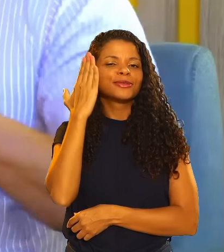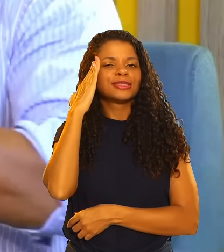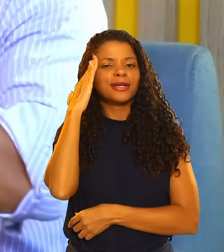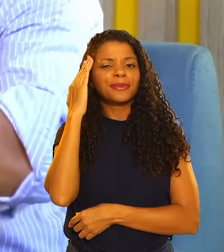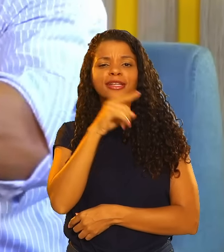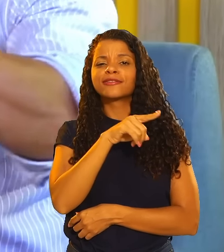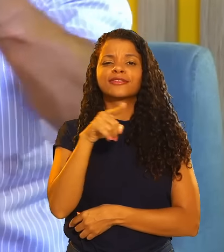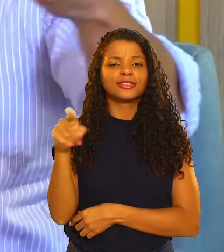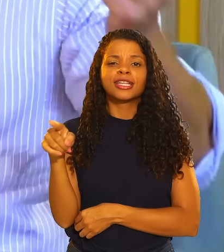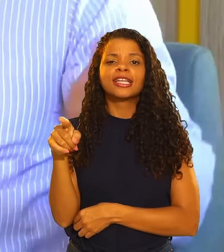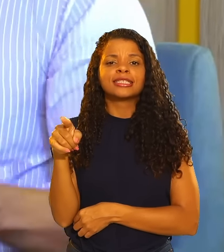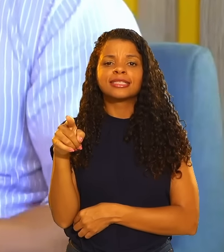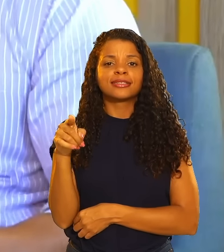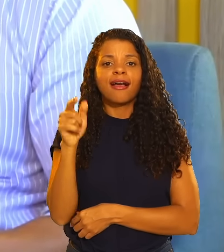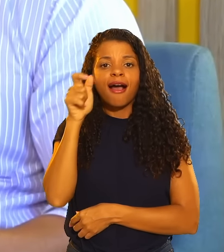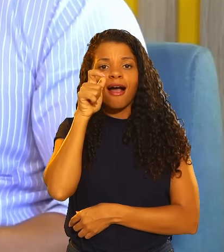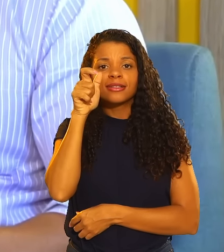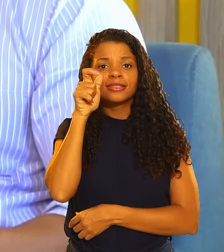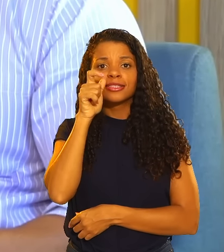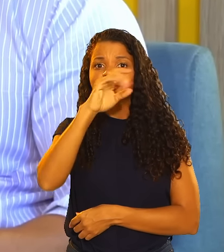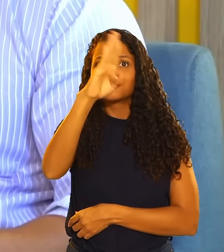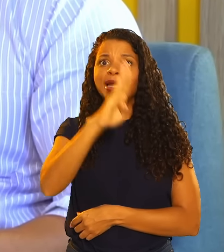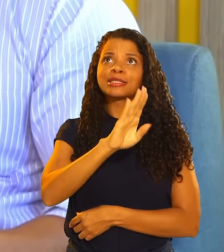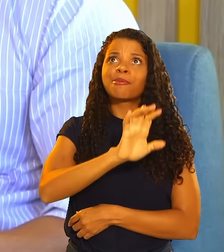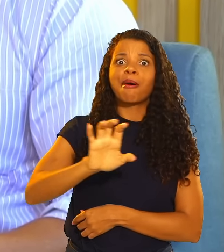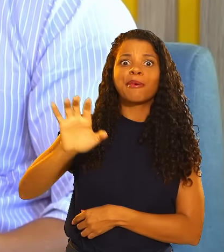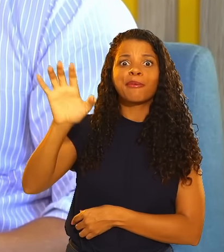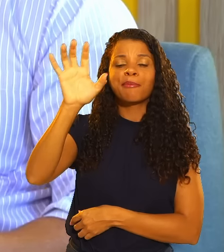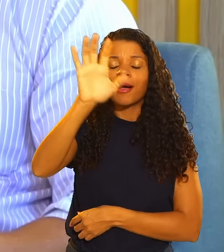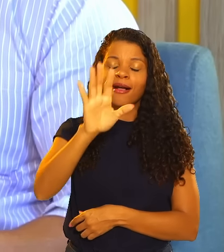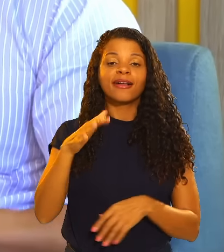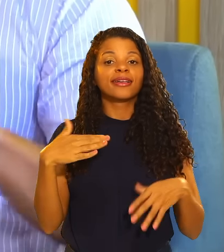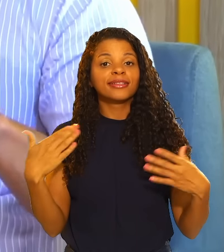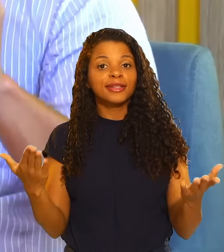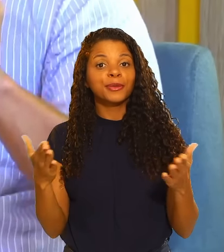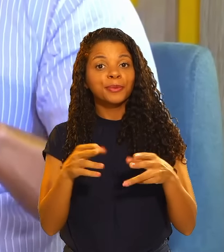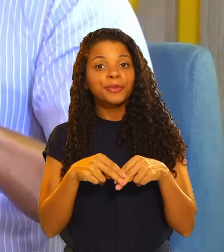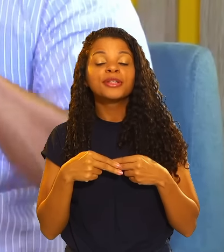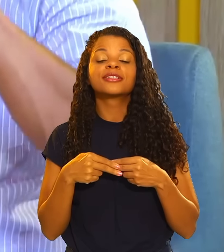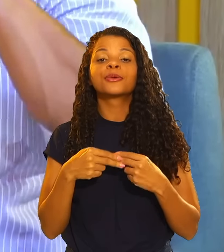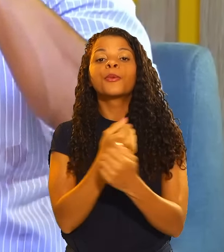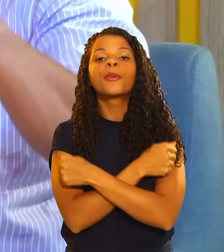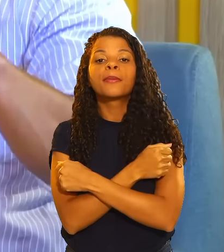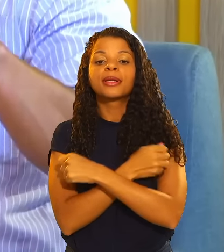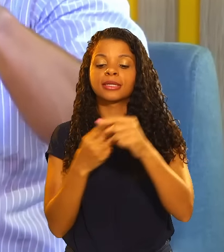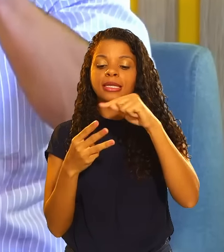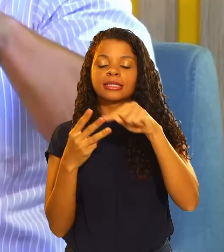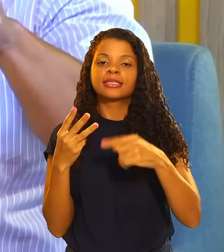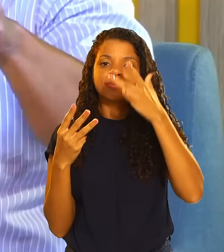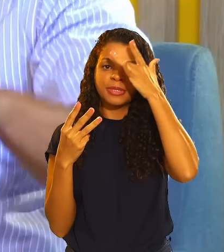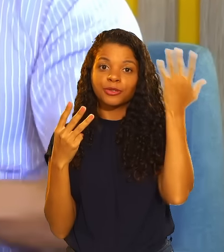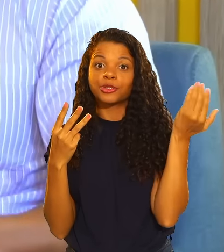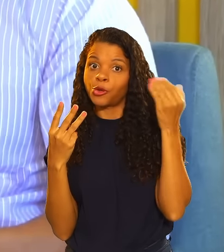sendo transmitido para várias partes do país. E eu vou mandar já um abraço muito especial para 3 pessoas